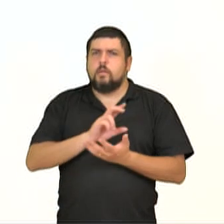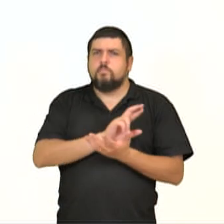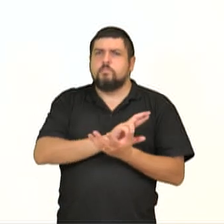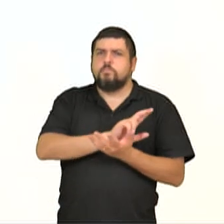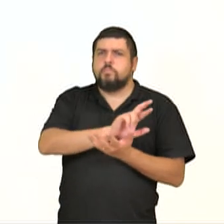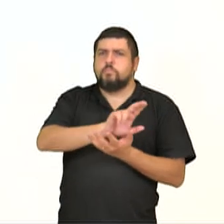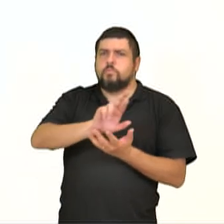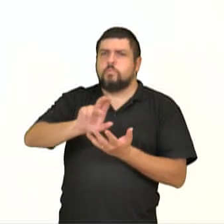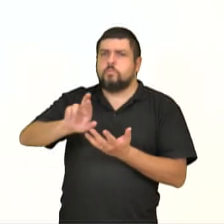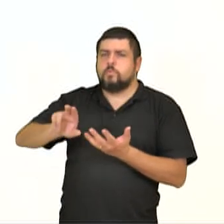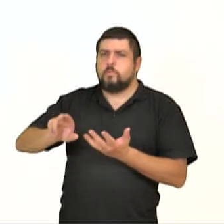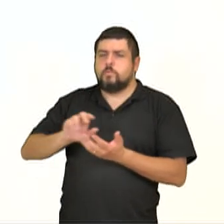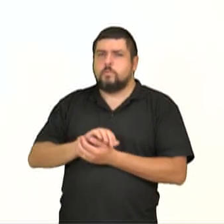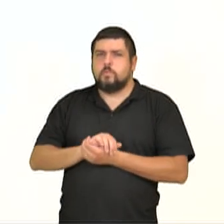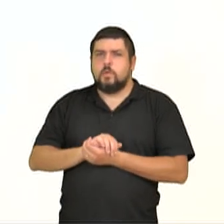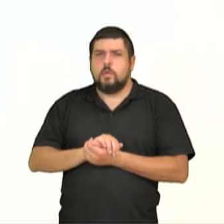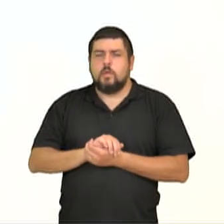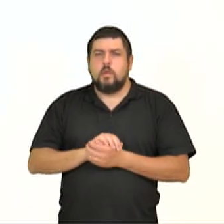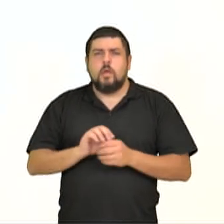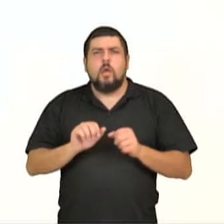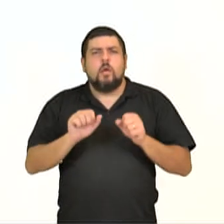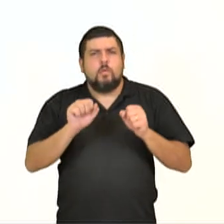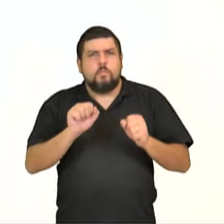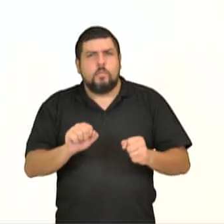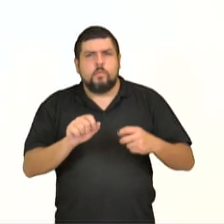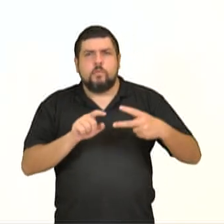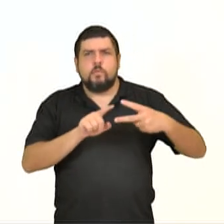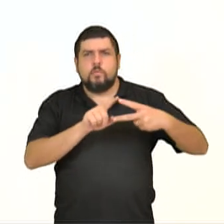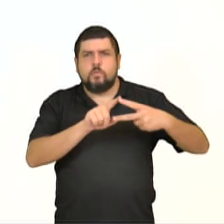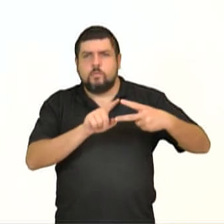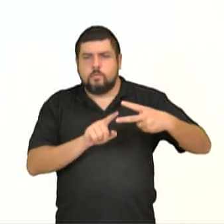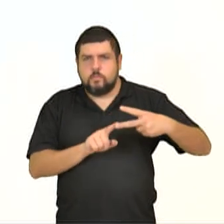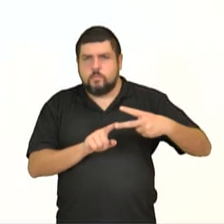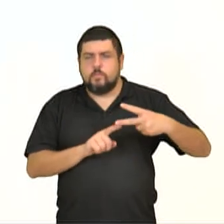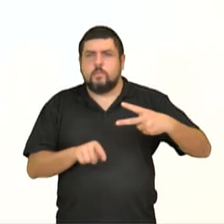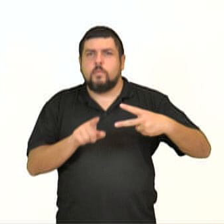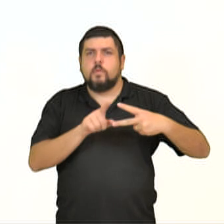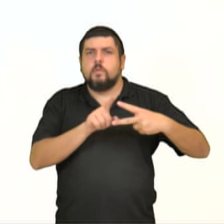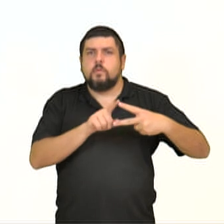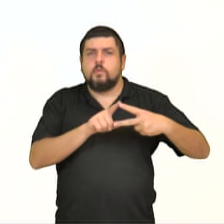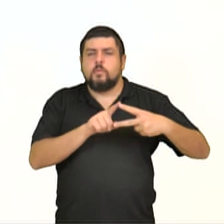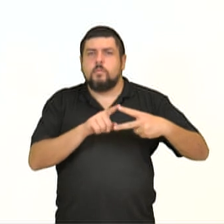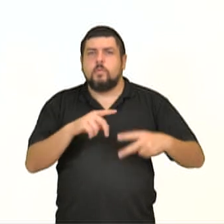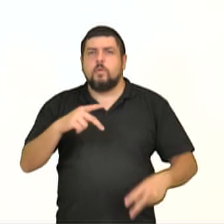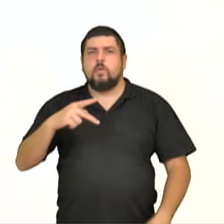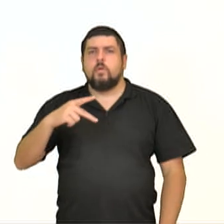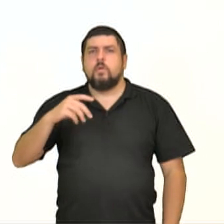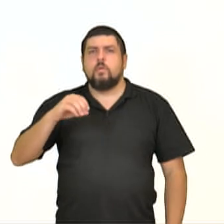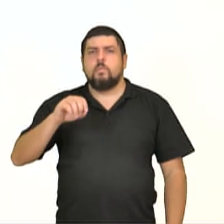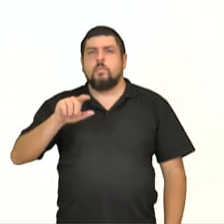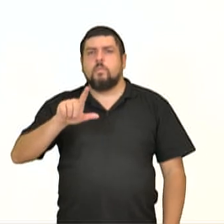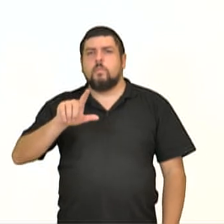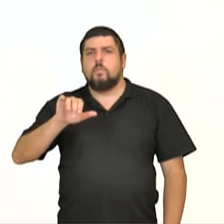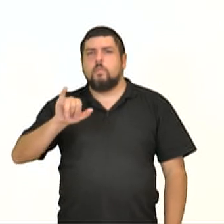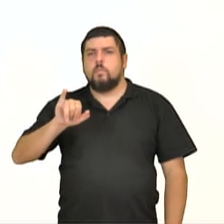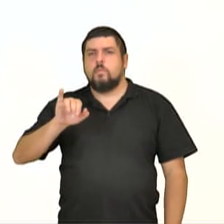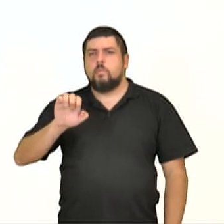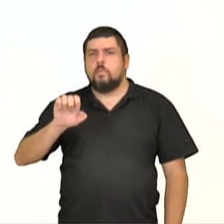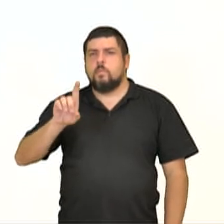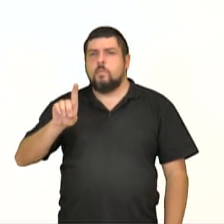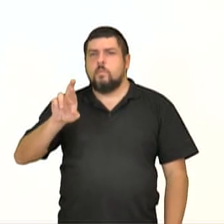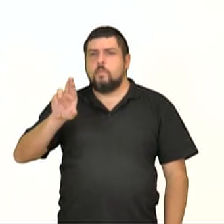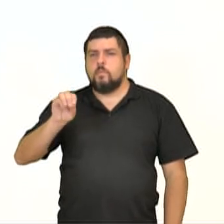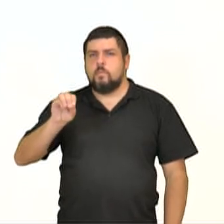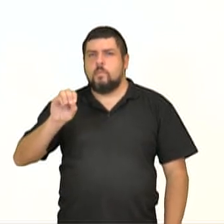geométricos, eles podem ter duas classificações diferentes. Eles podem ser poliedros e eles podem ser